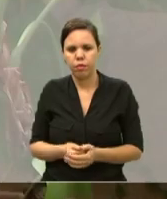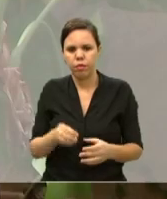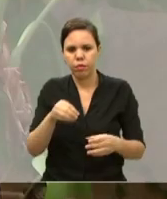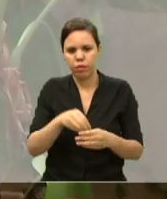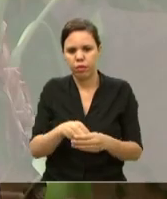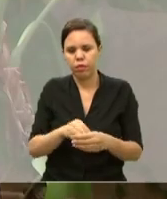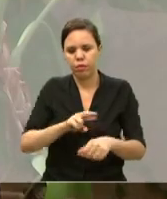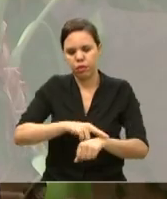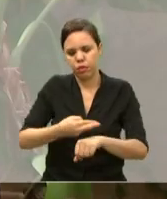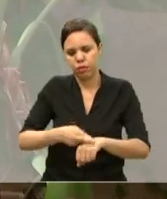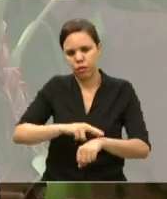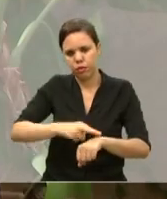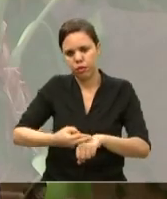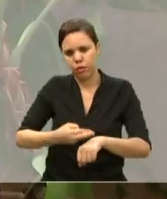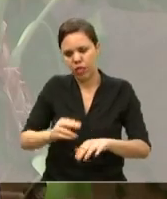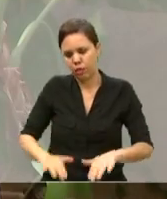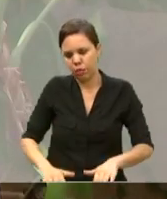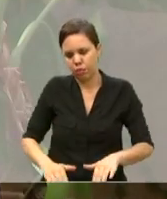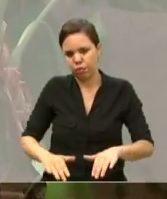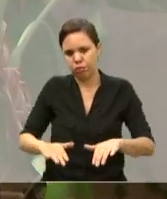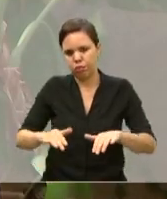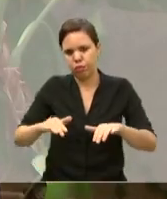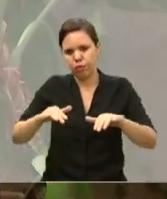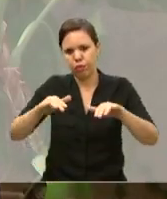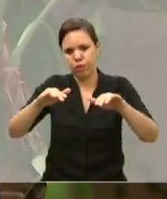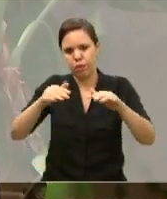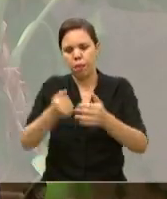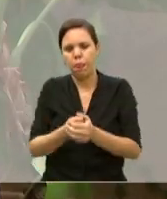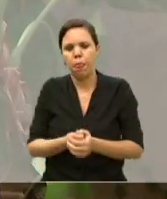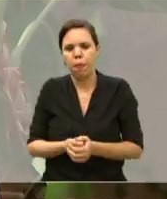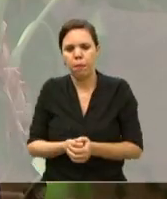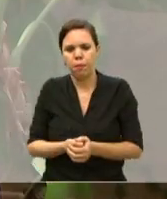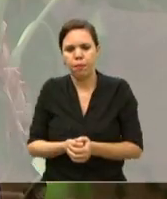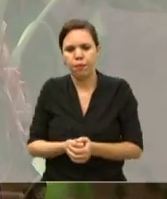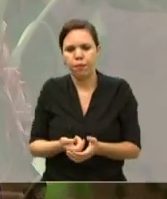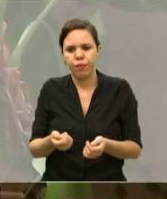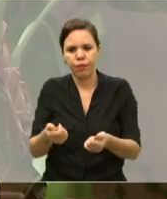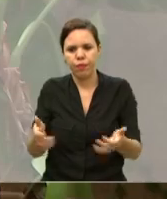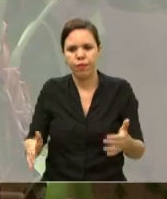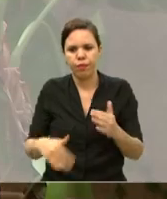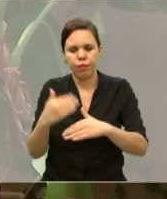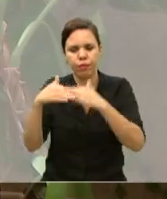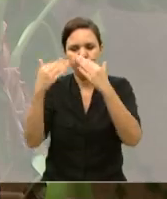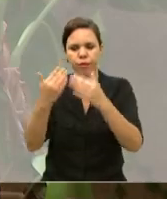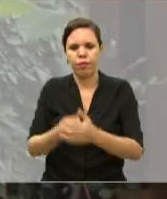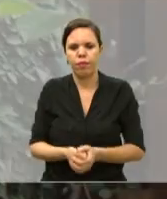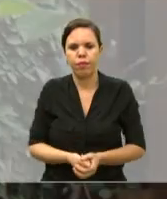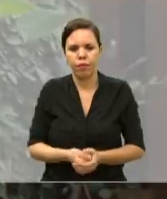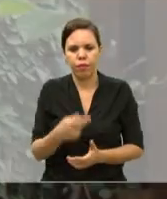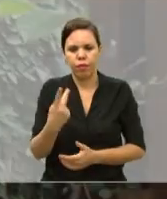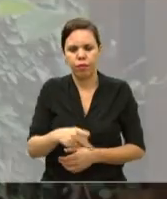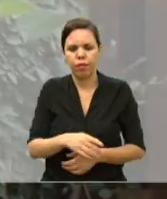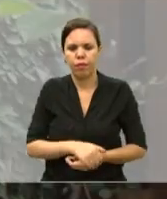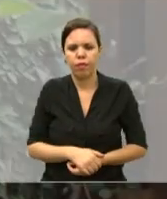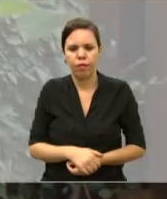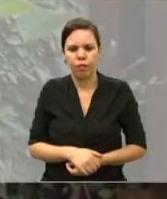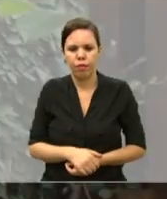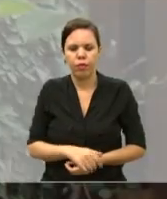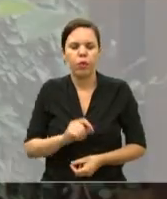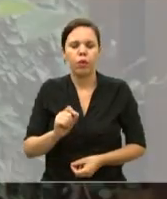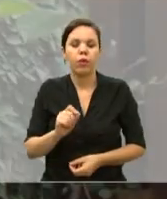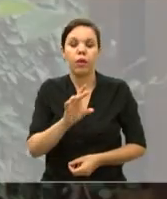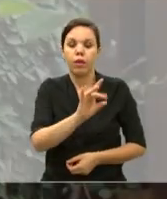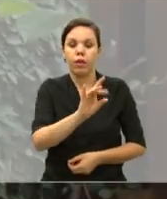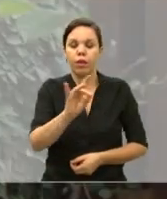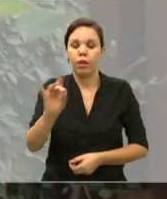de um ritmo que vem desde a infância, respeitado, para favorecer o desenvolvimento dela. Isso, né? quer dizer que para cada